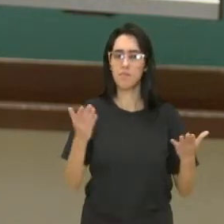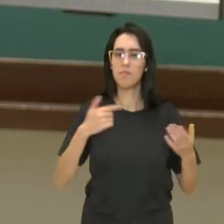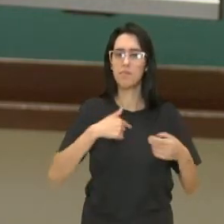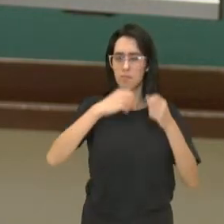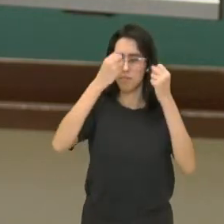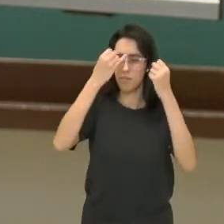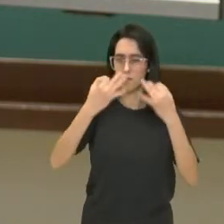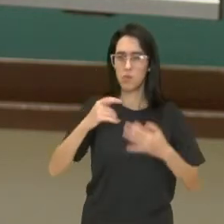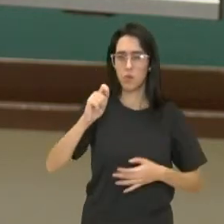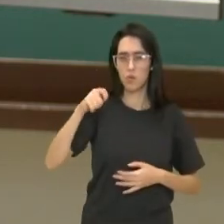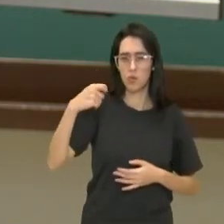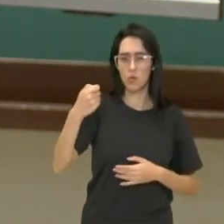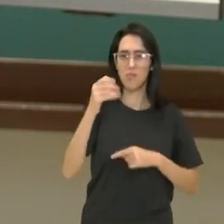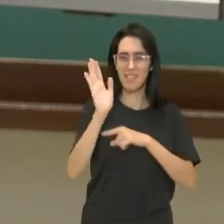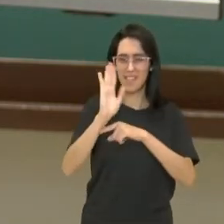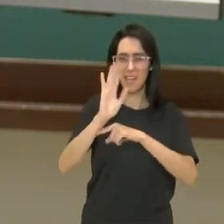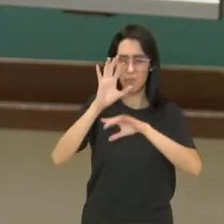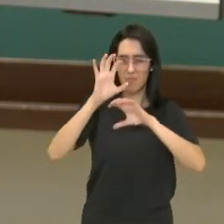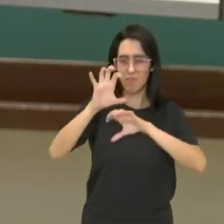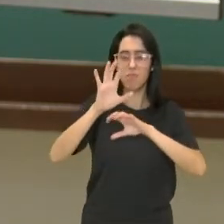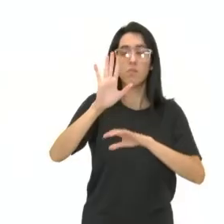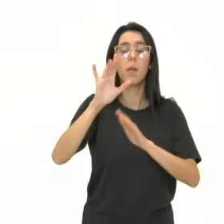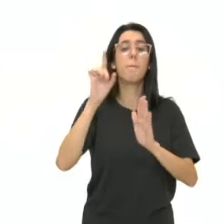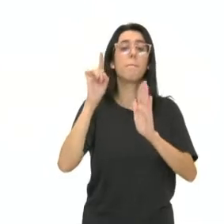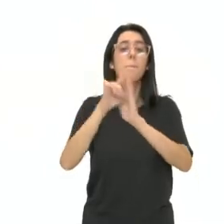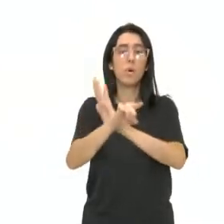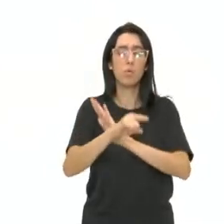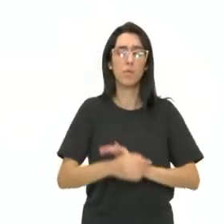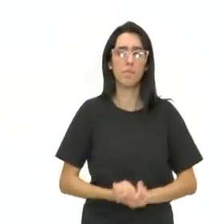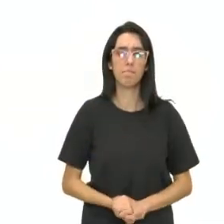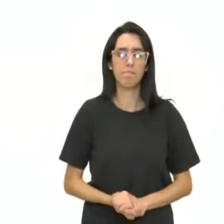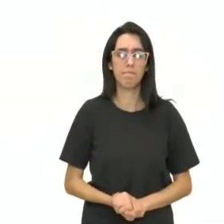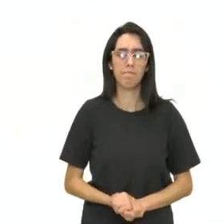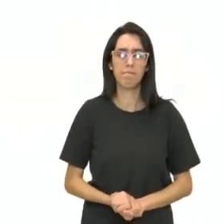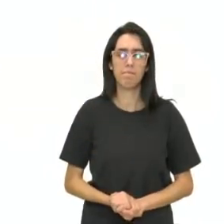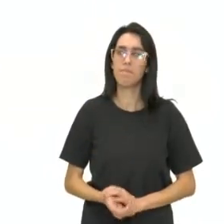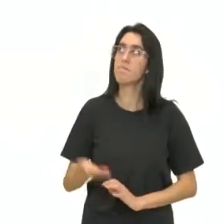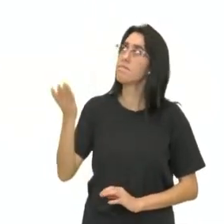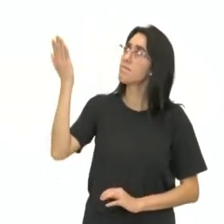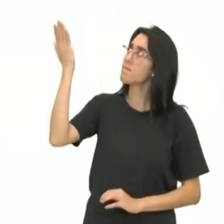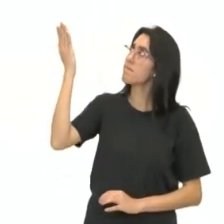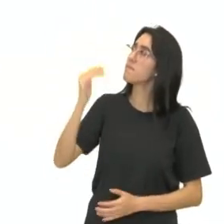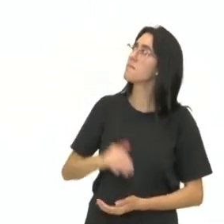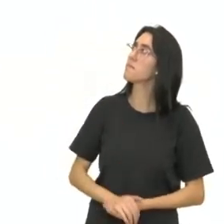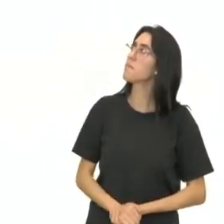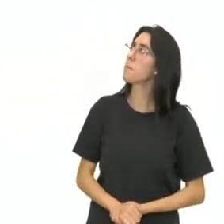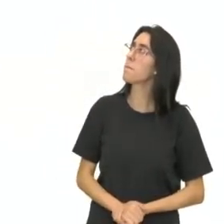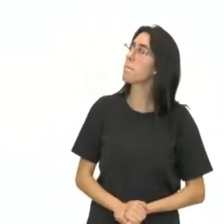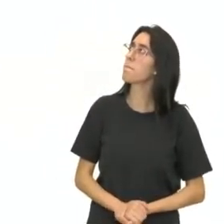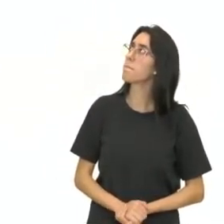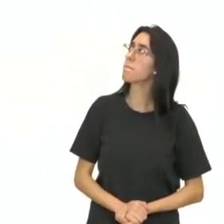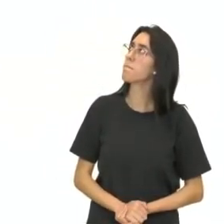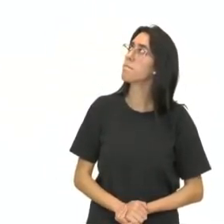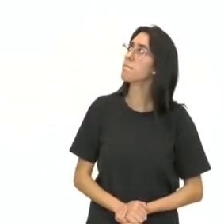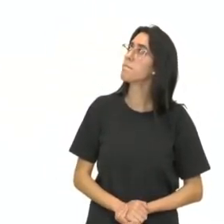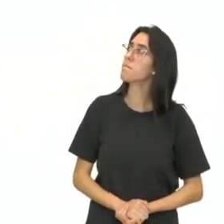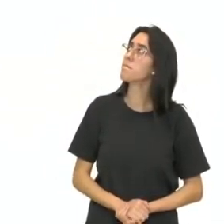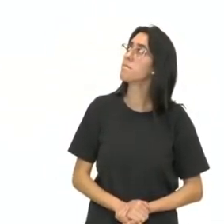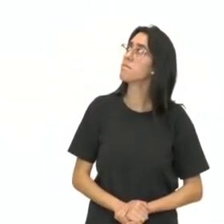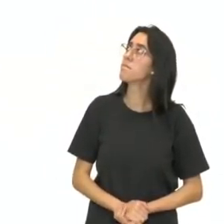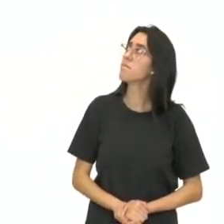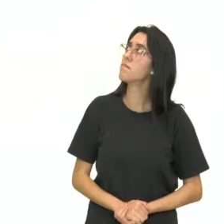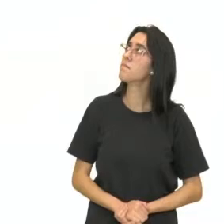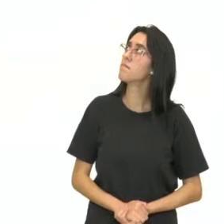sobre a influência do cinema, a pergunta é: que películas has visto que te has puesto a pensar sobre